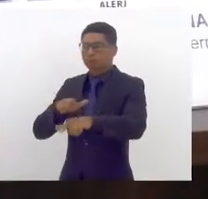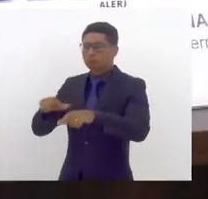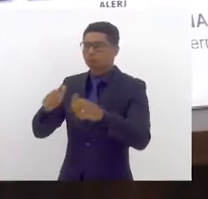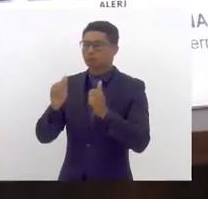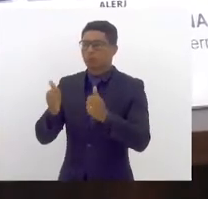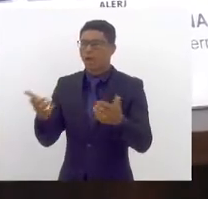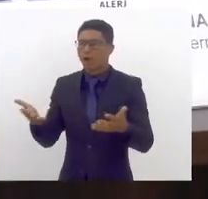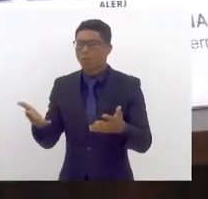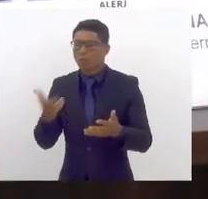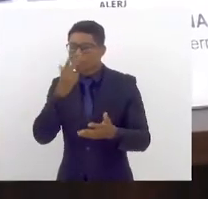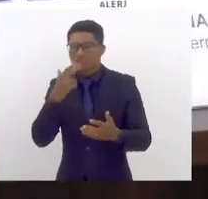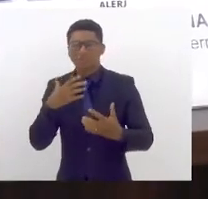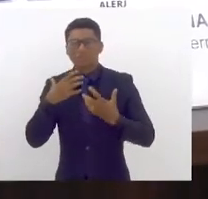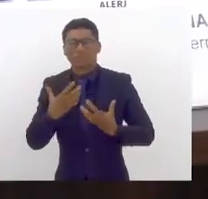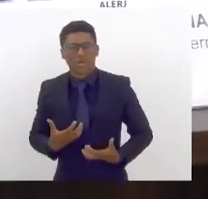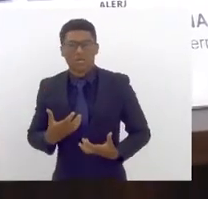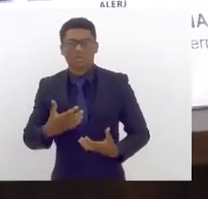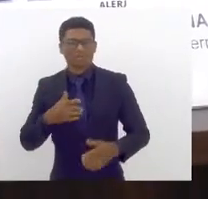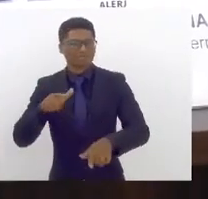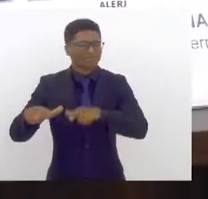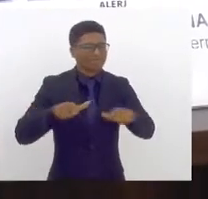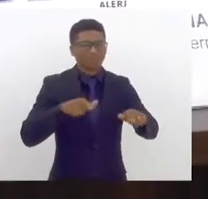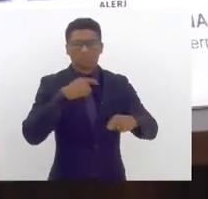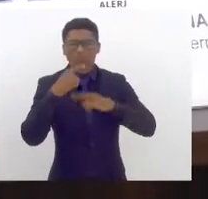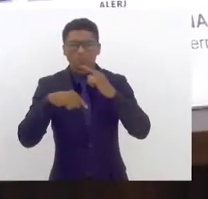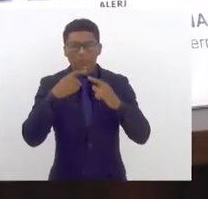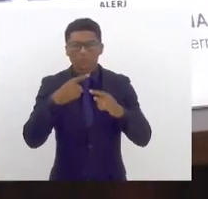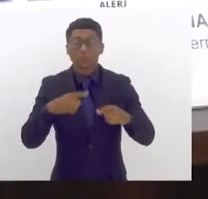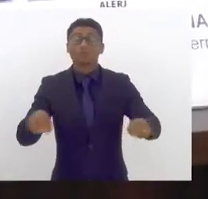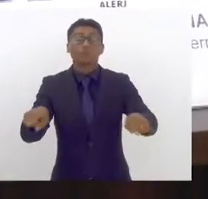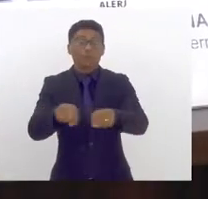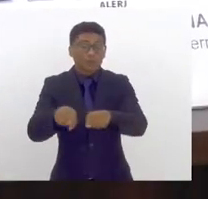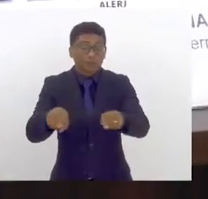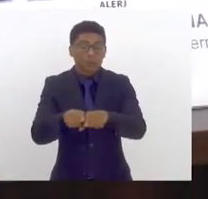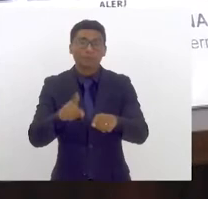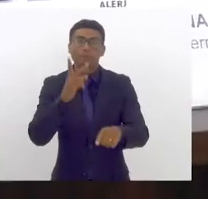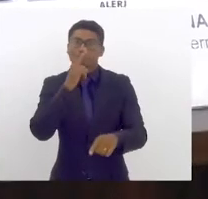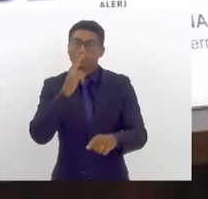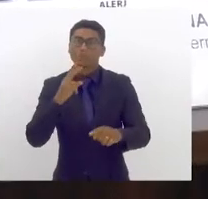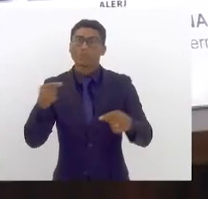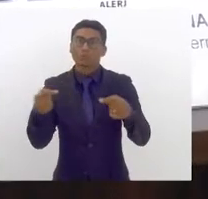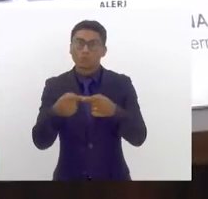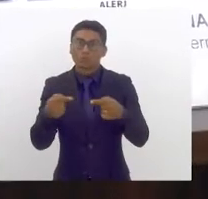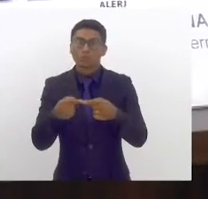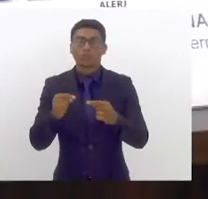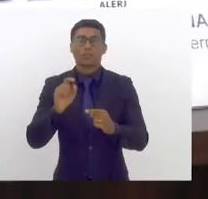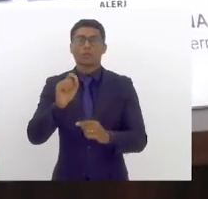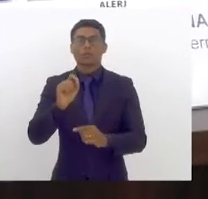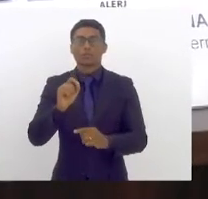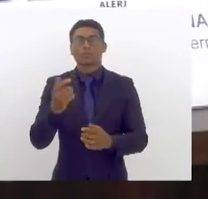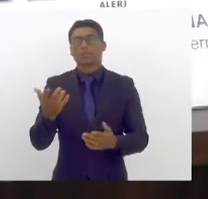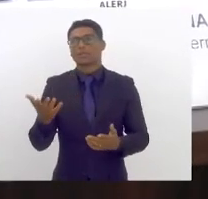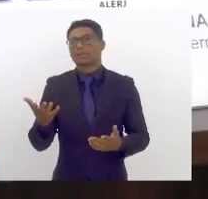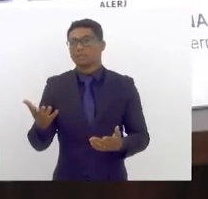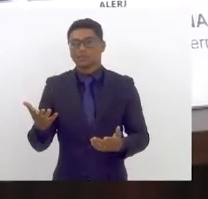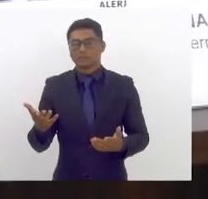aquilo né Tem uma questão social muito grande porque é um tratamento que exige